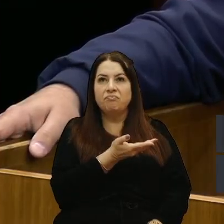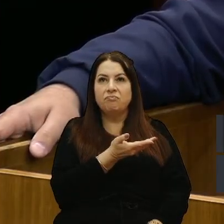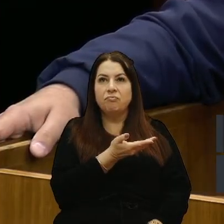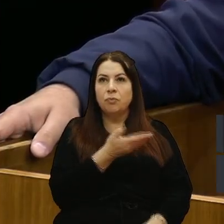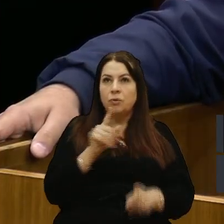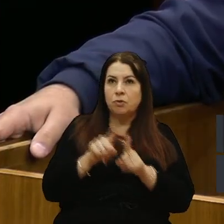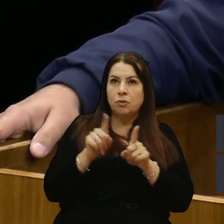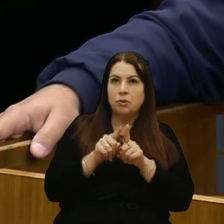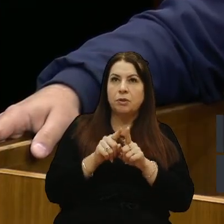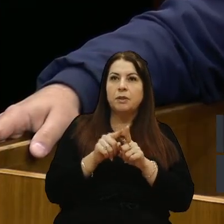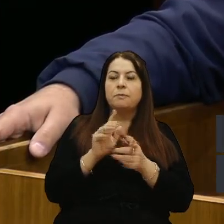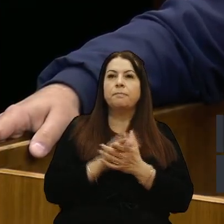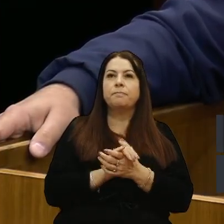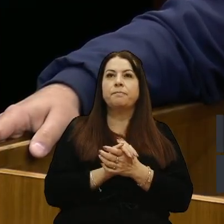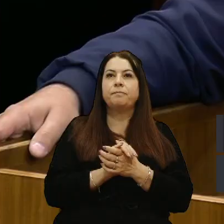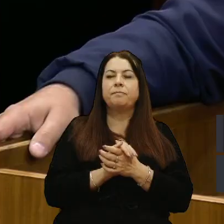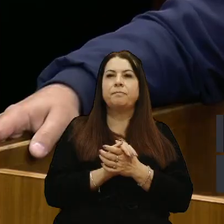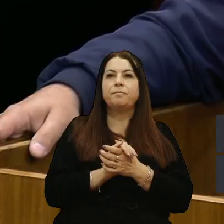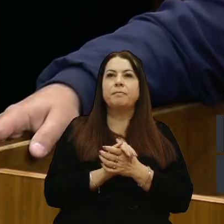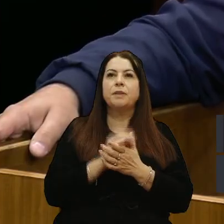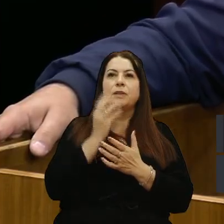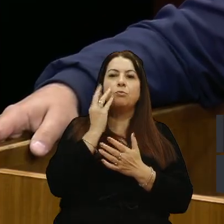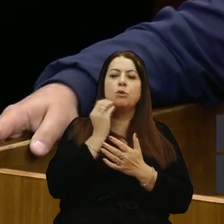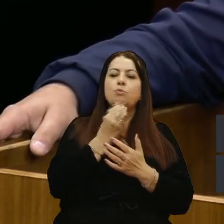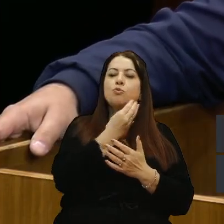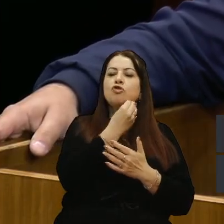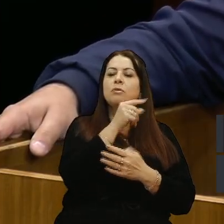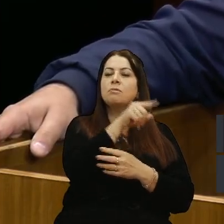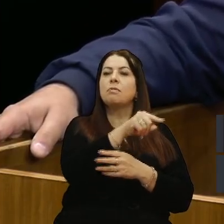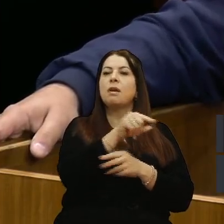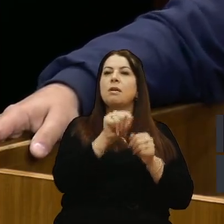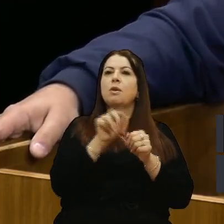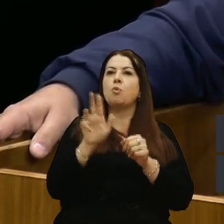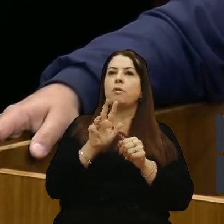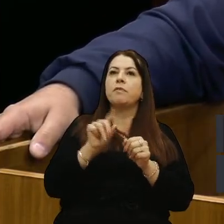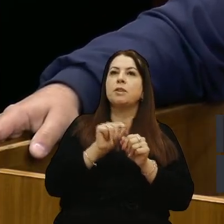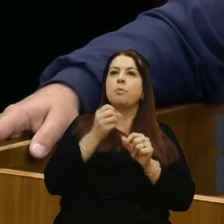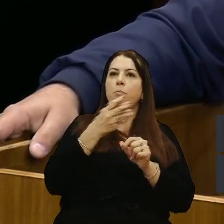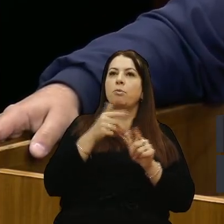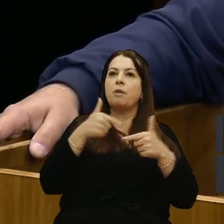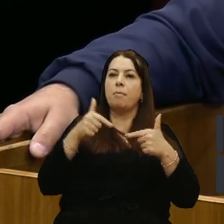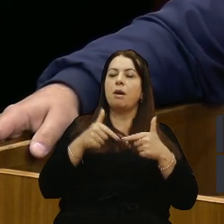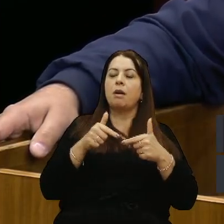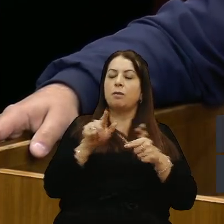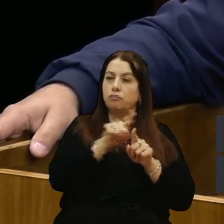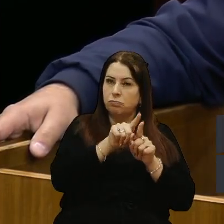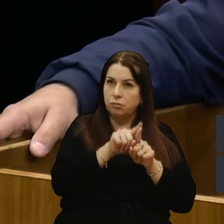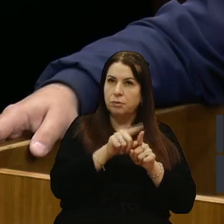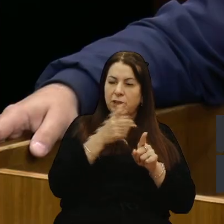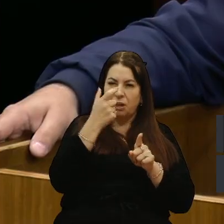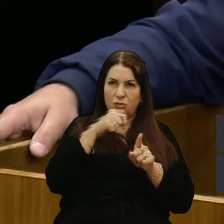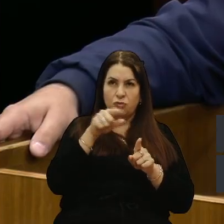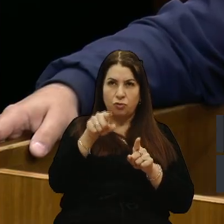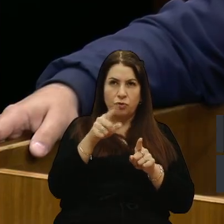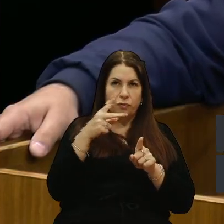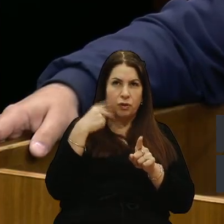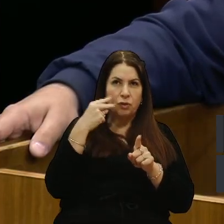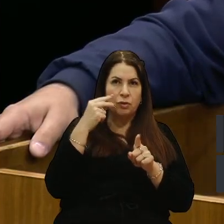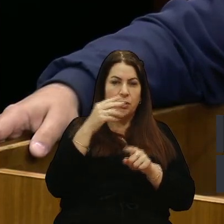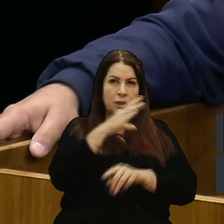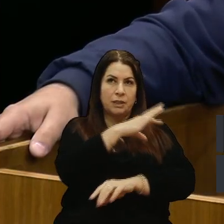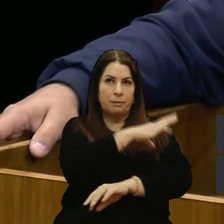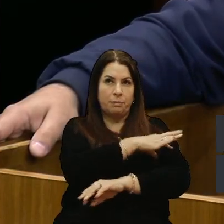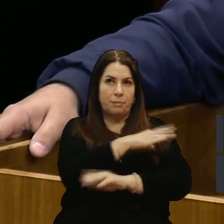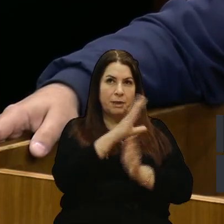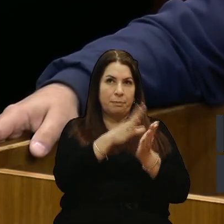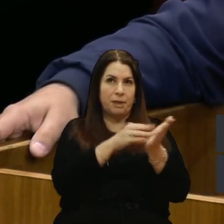O Barbudinho está fazendo um bom trabalho, compromisso da campanha, fez lá, falou, até achei que o vereador Ramon ia imitar ele